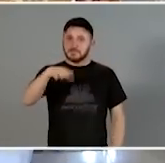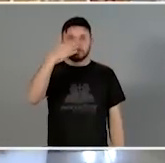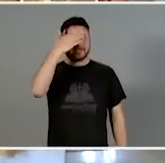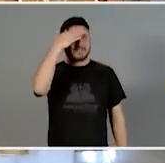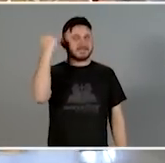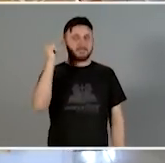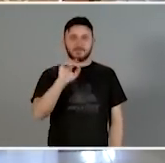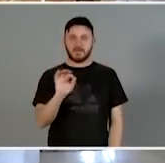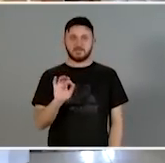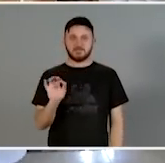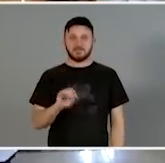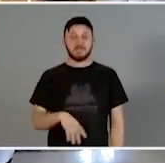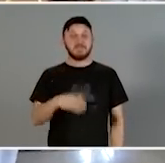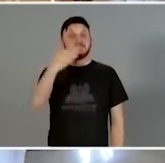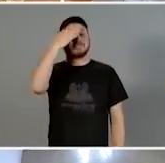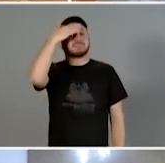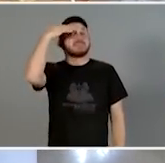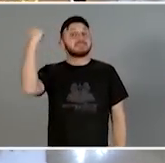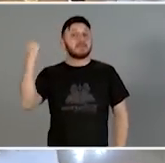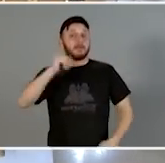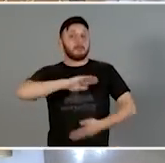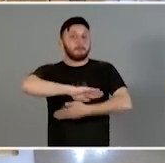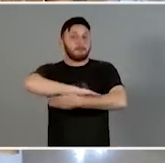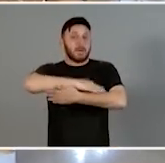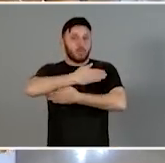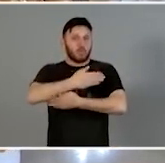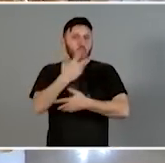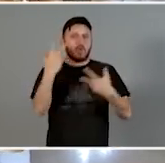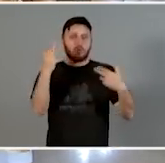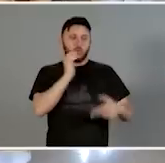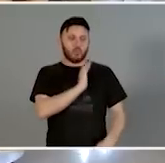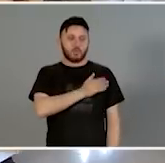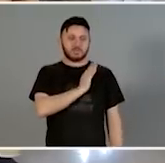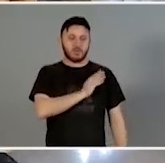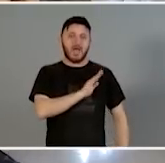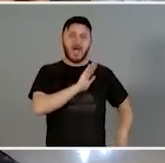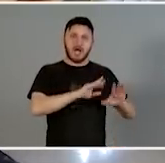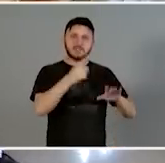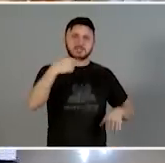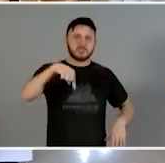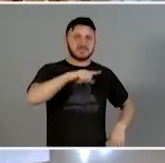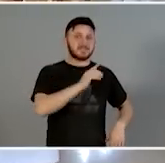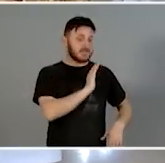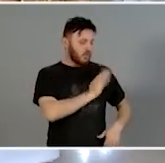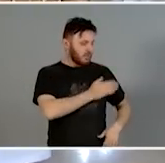baú. Você em vez em quando vai ter que abrir o teu baú